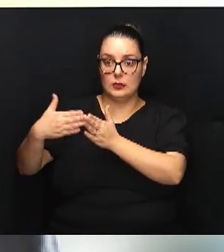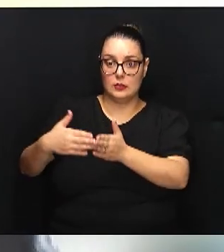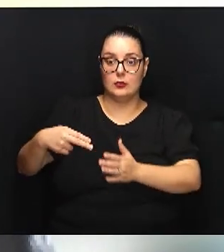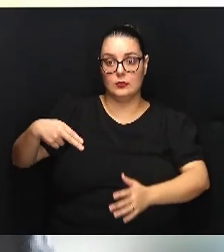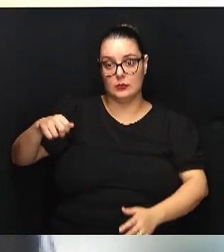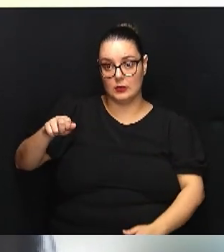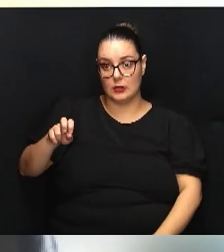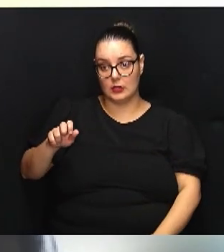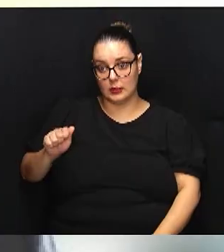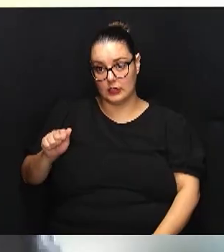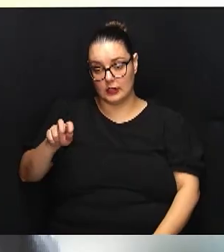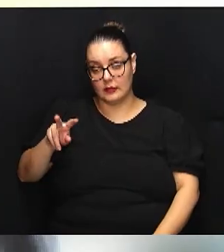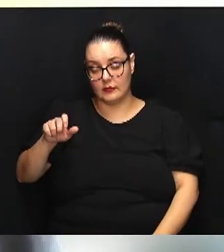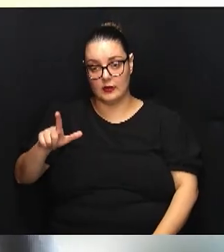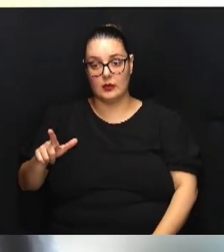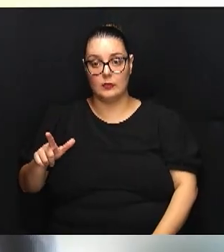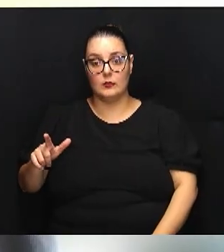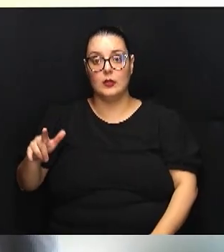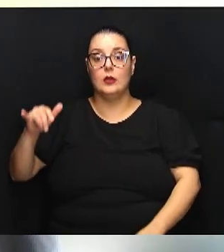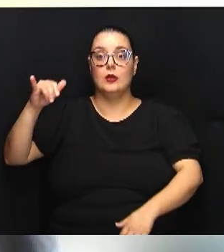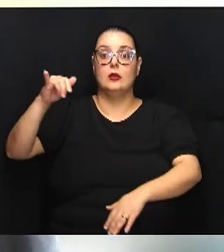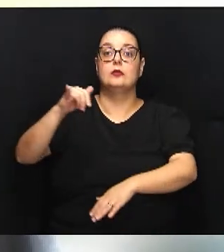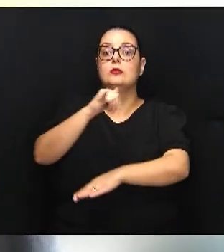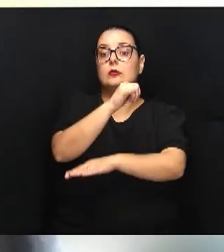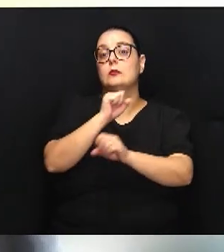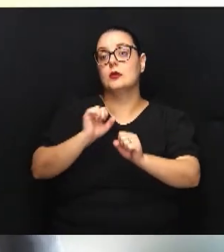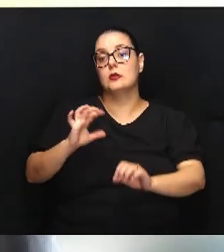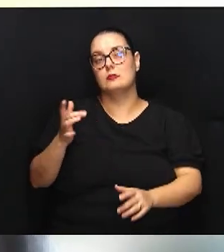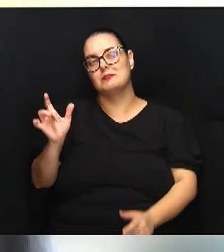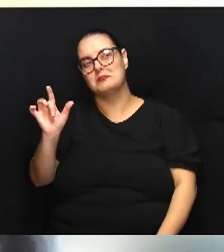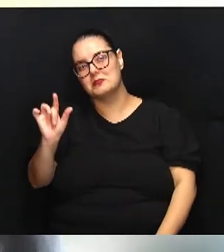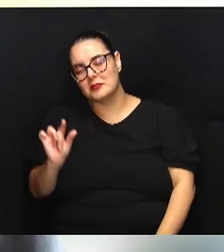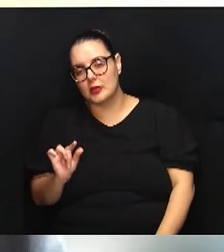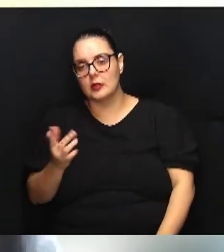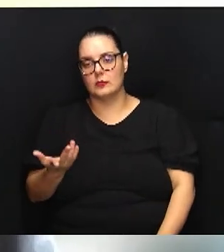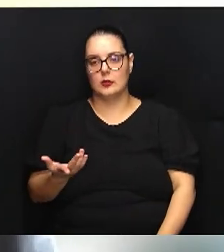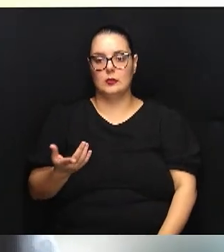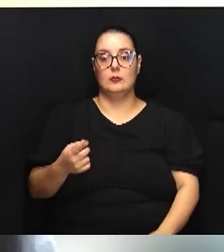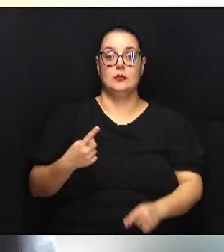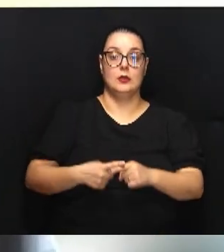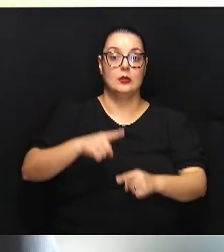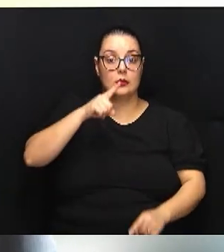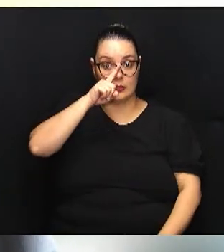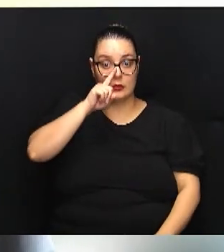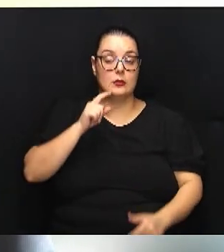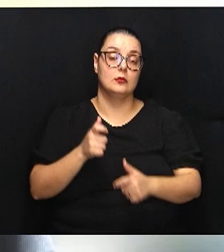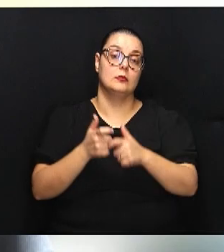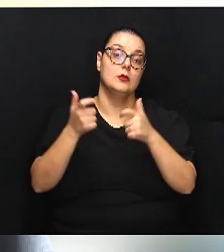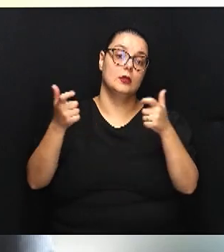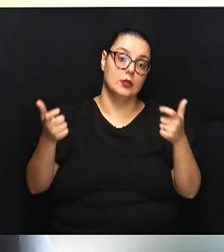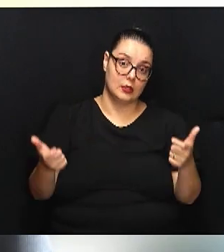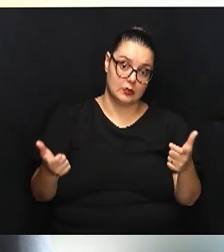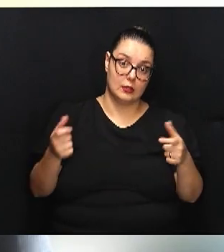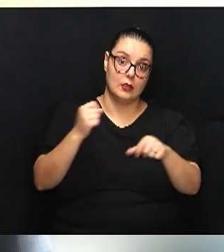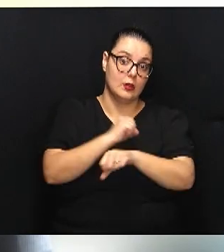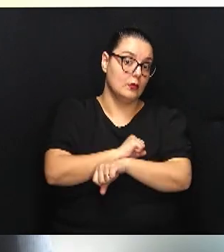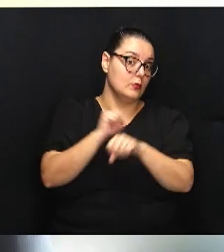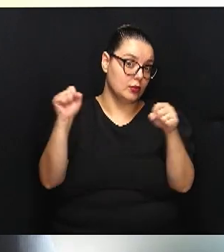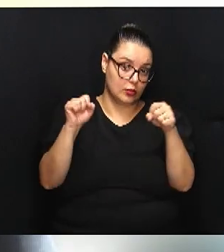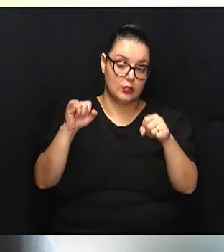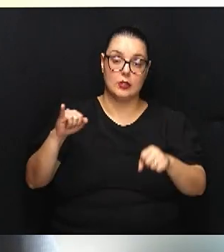transporte marítimo, naval. No mercado aéreo isso pode acontecer, mas é menor, dado o risco